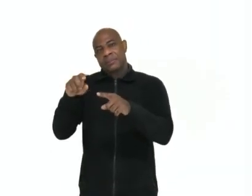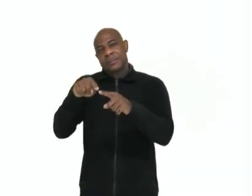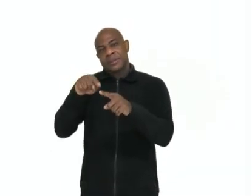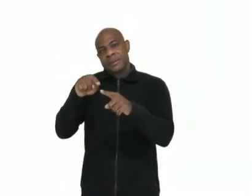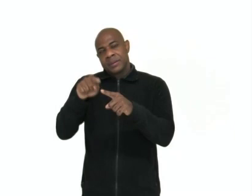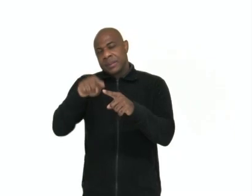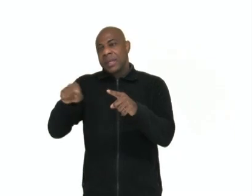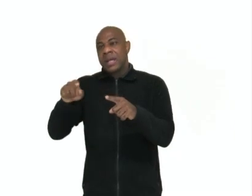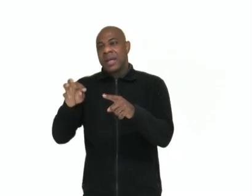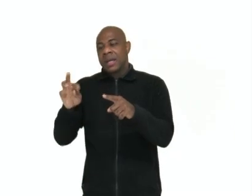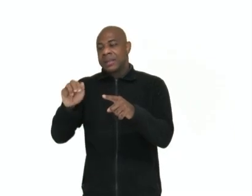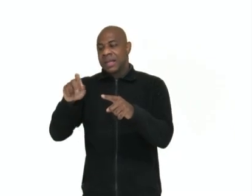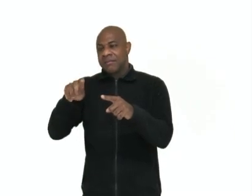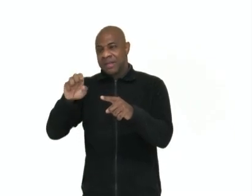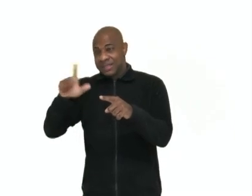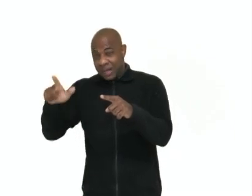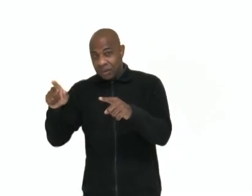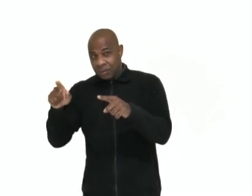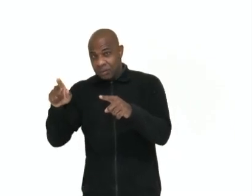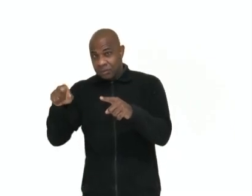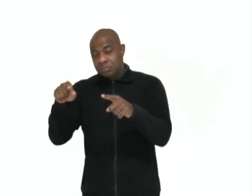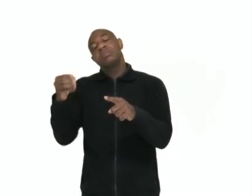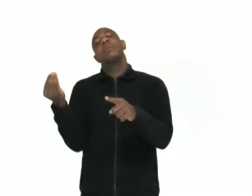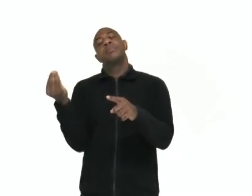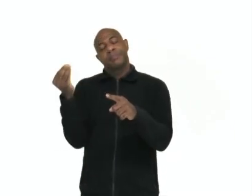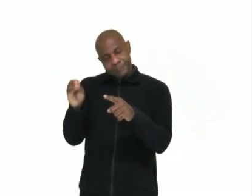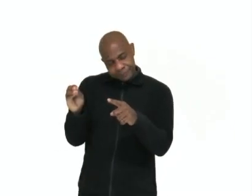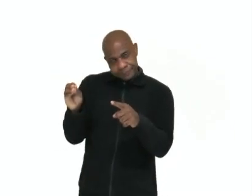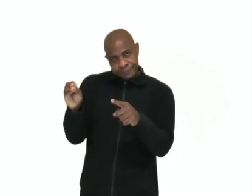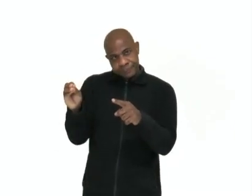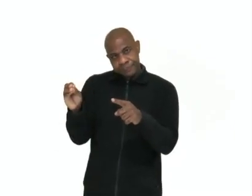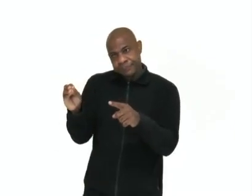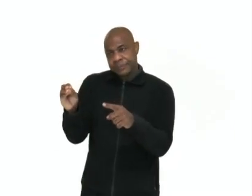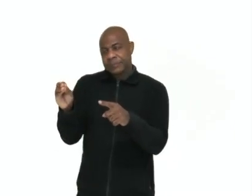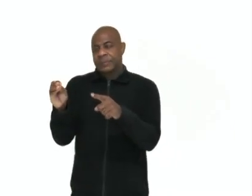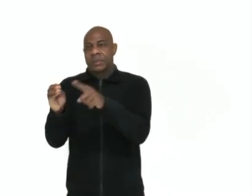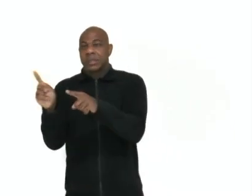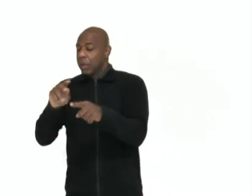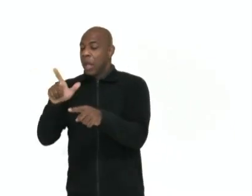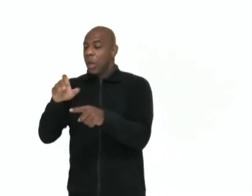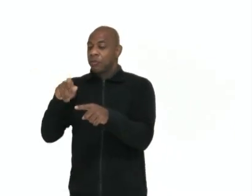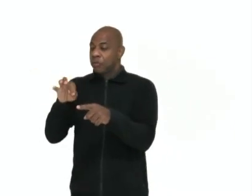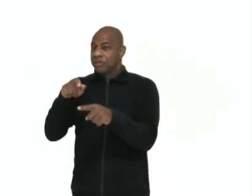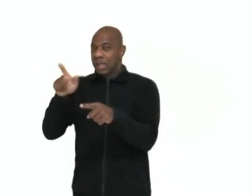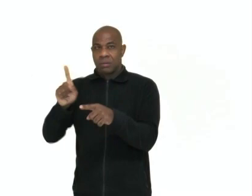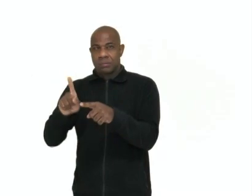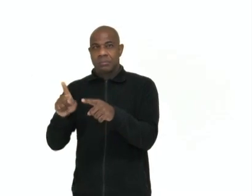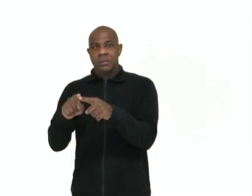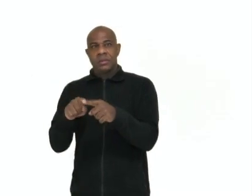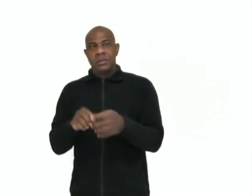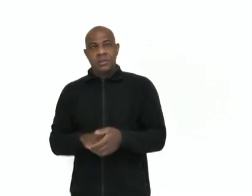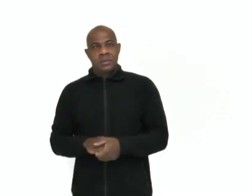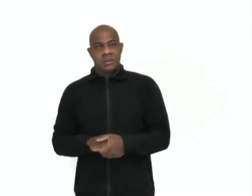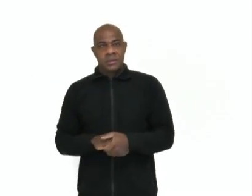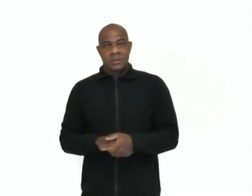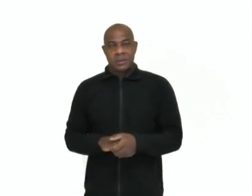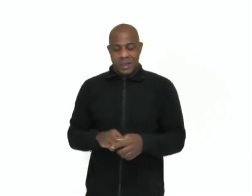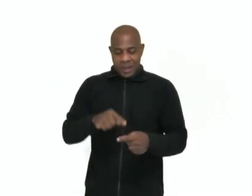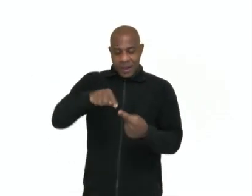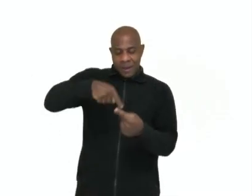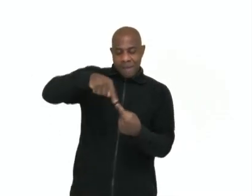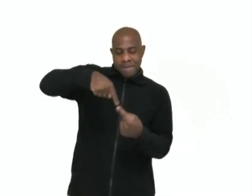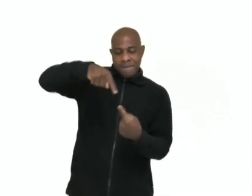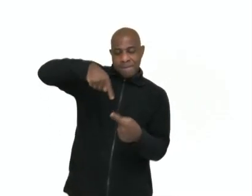é transversal? Sim. Se ela é transversal, ela não pode ser longitudinal. Uma mola que oscila